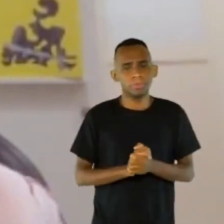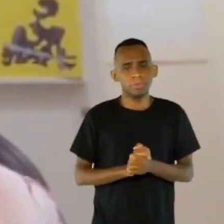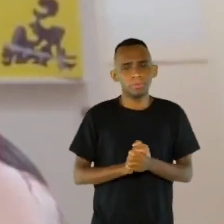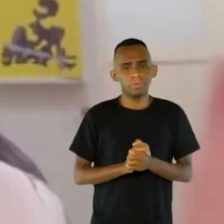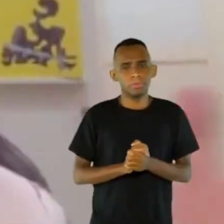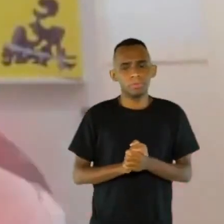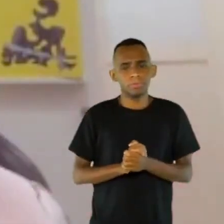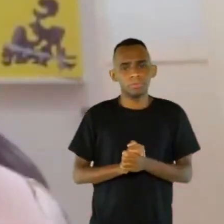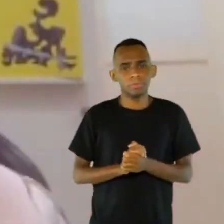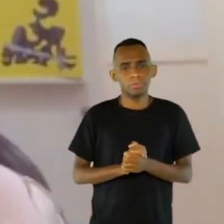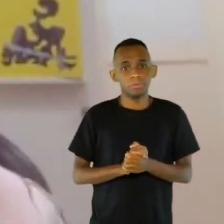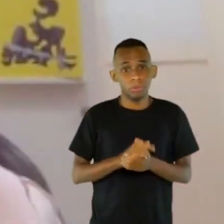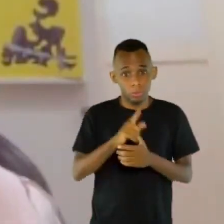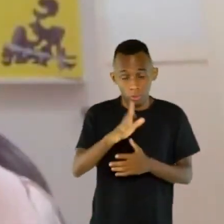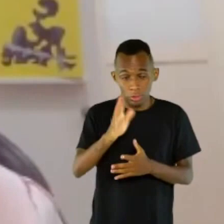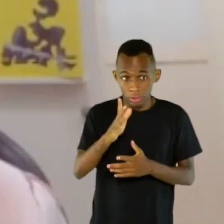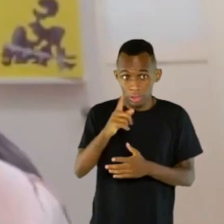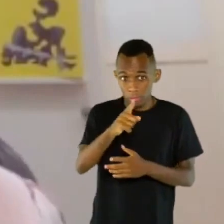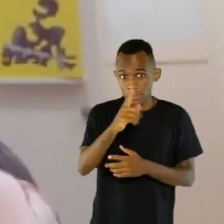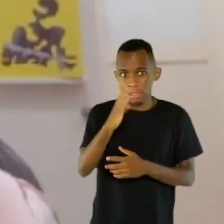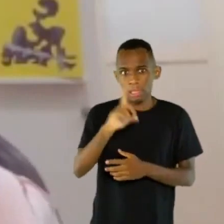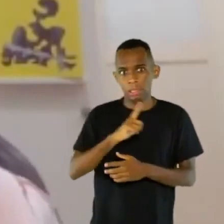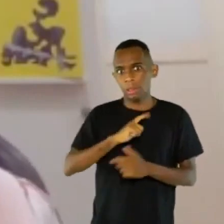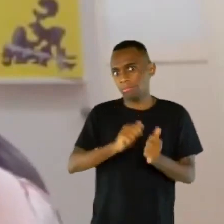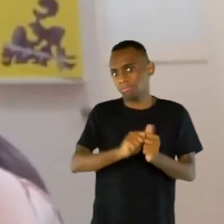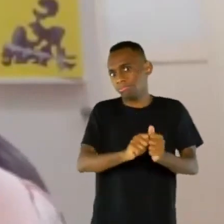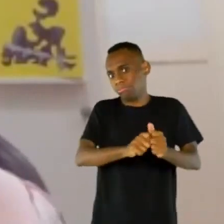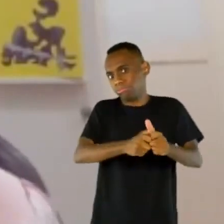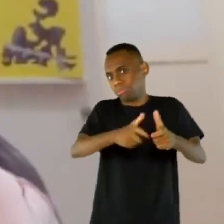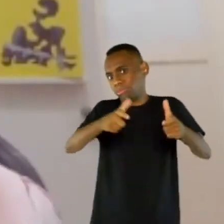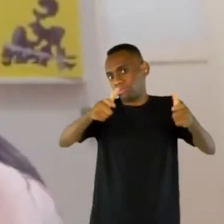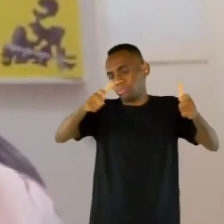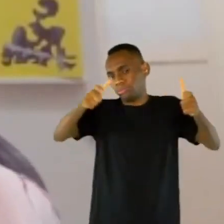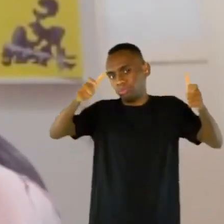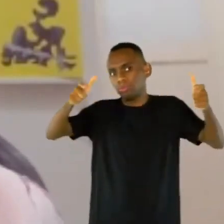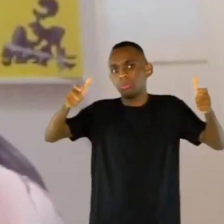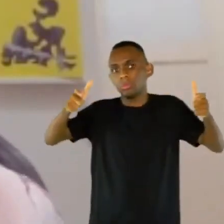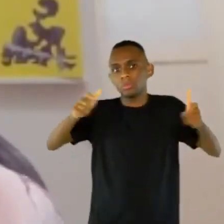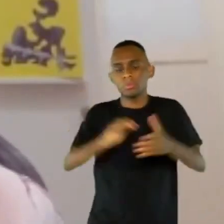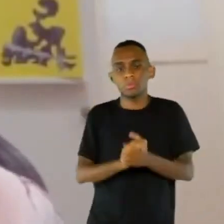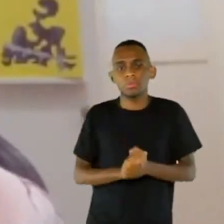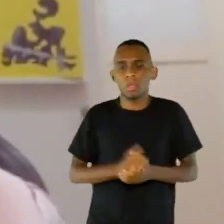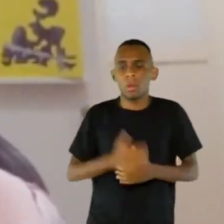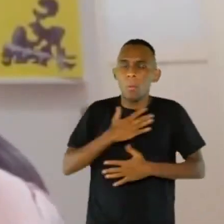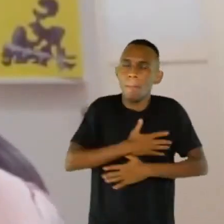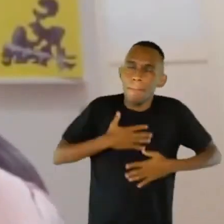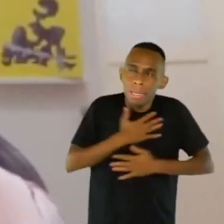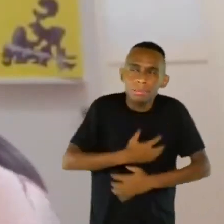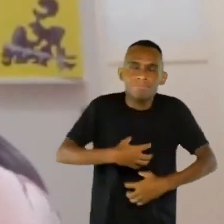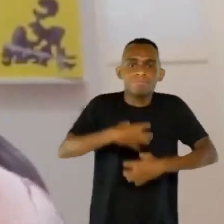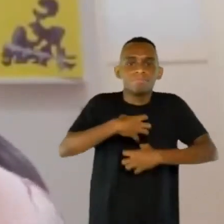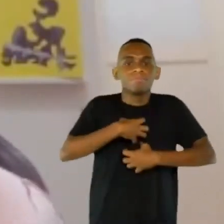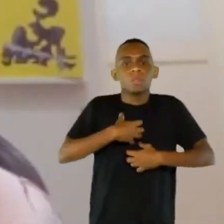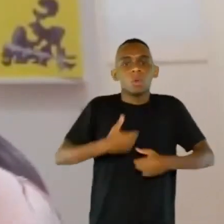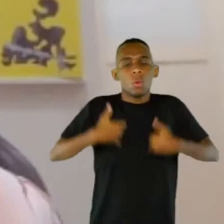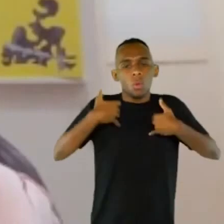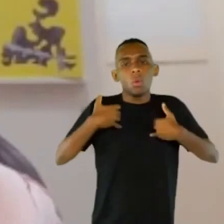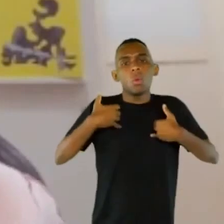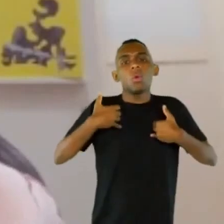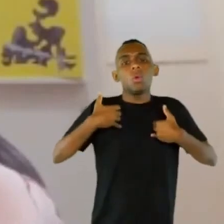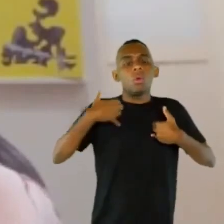eu sei que você tem uma comunidade enorme de admiradores, como eu. É um prazer enorme poder dividir